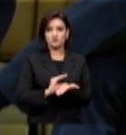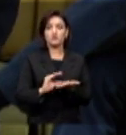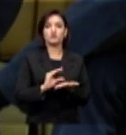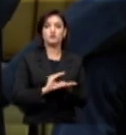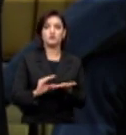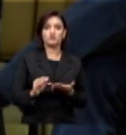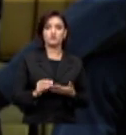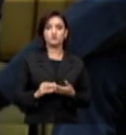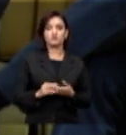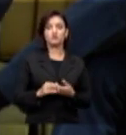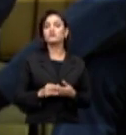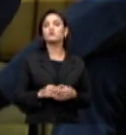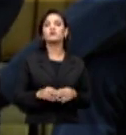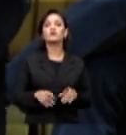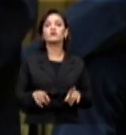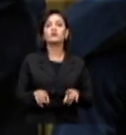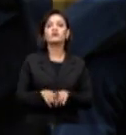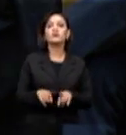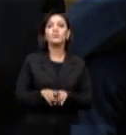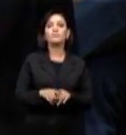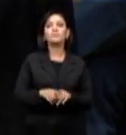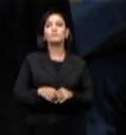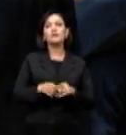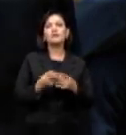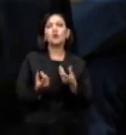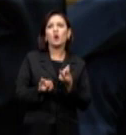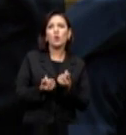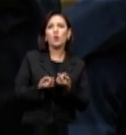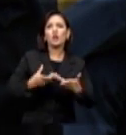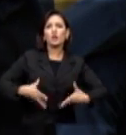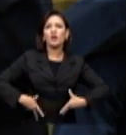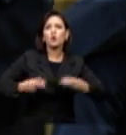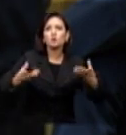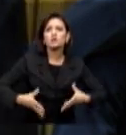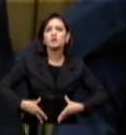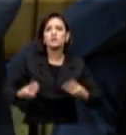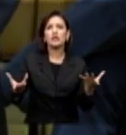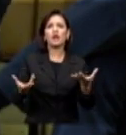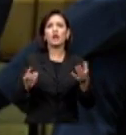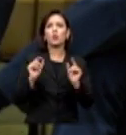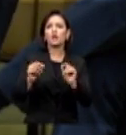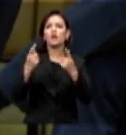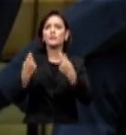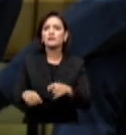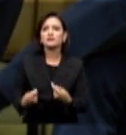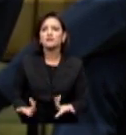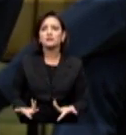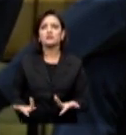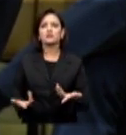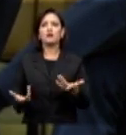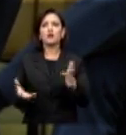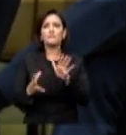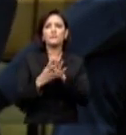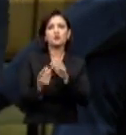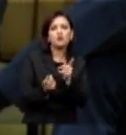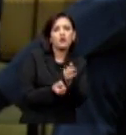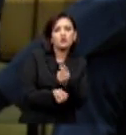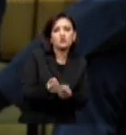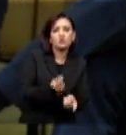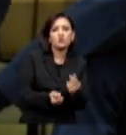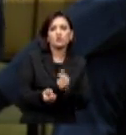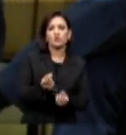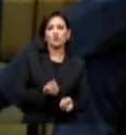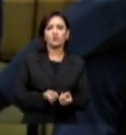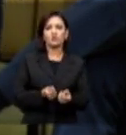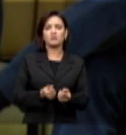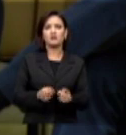inciso 1, estimativa dos custos e despesas, estimativas da demanda, modelagem econômico-financeira,